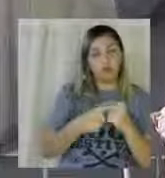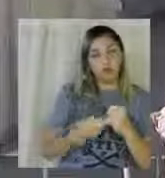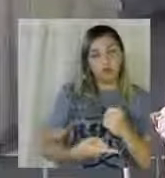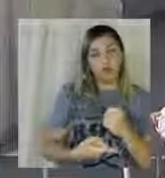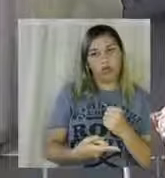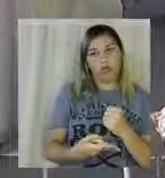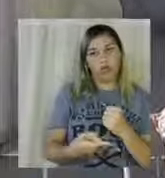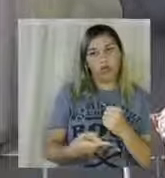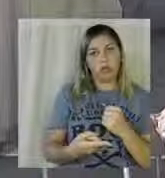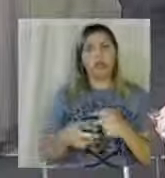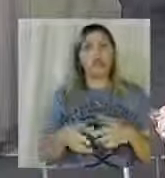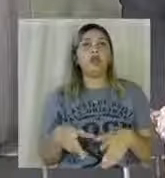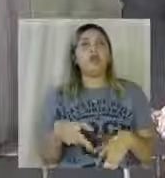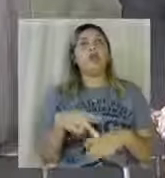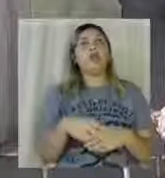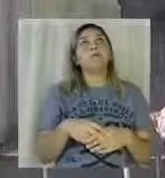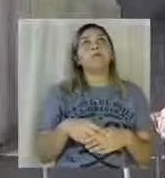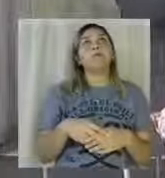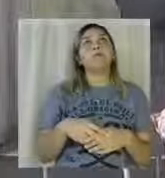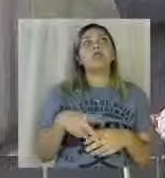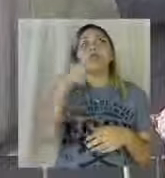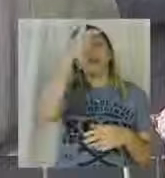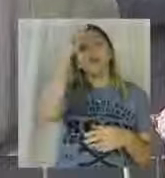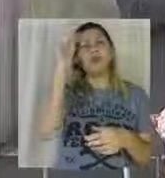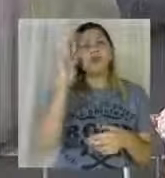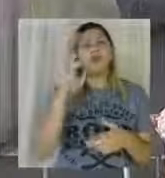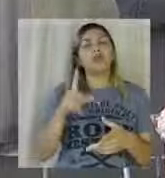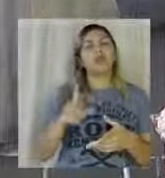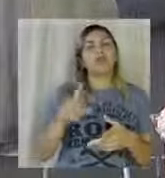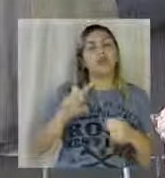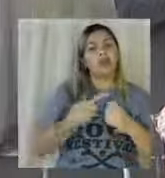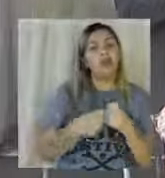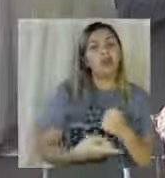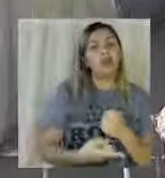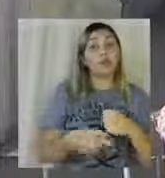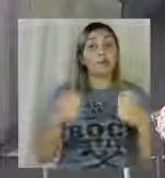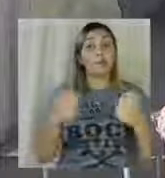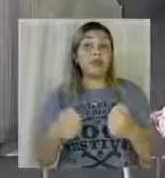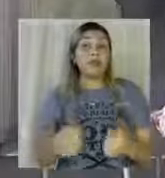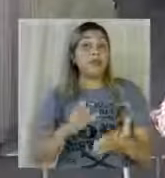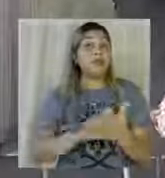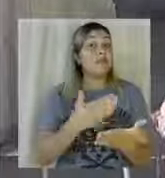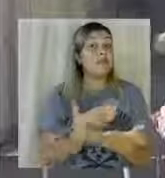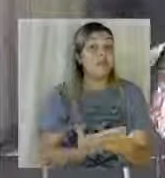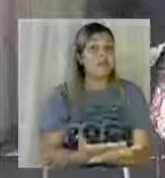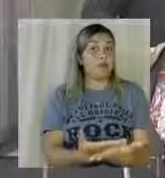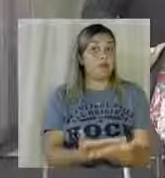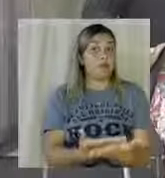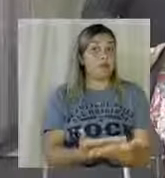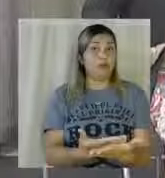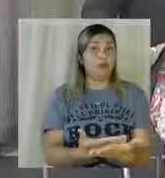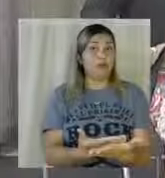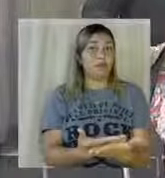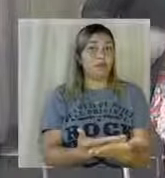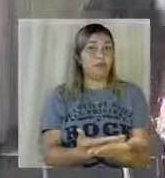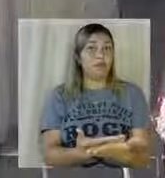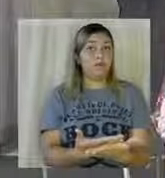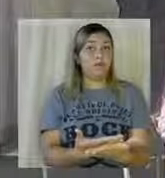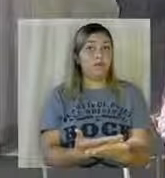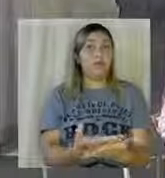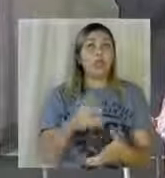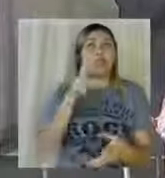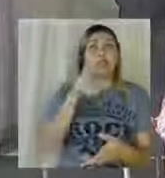cidade, no município, que falta também intérprete. Eu vejo mais nas escolas estaduais.